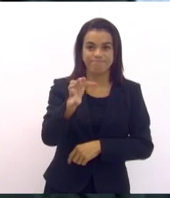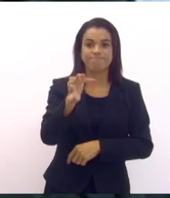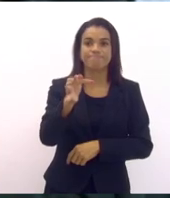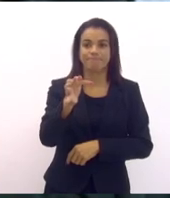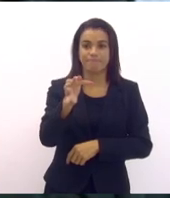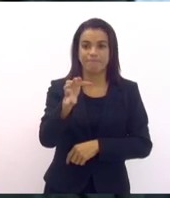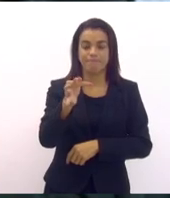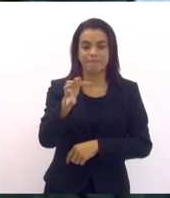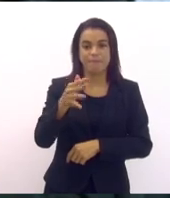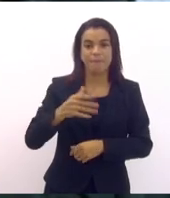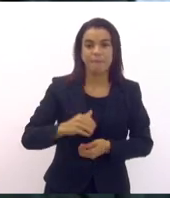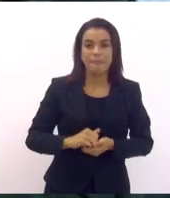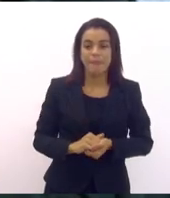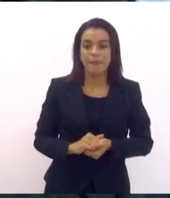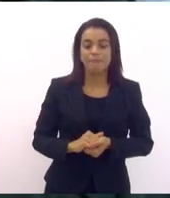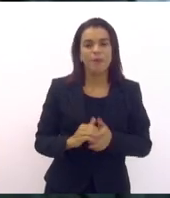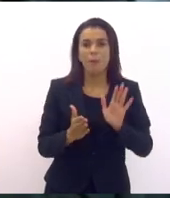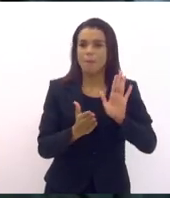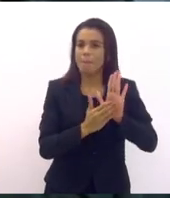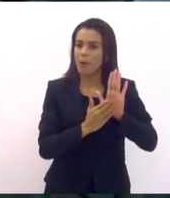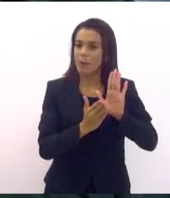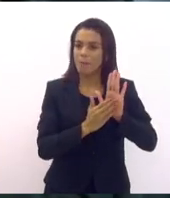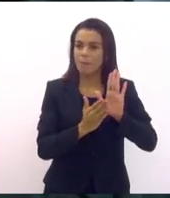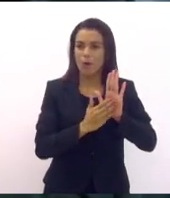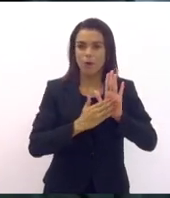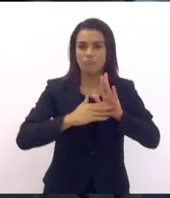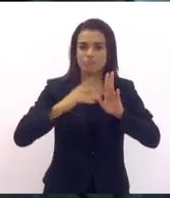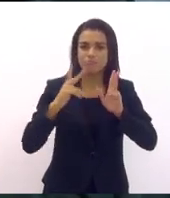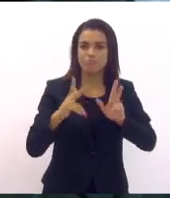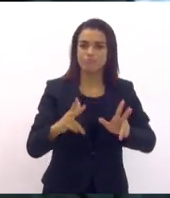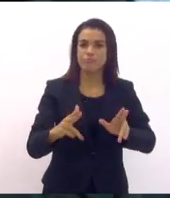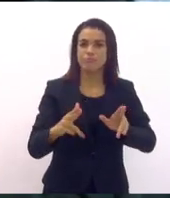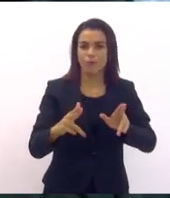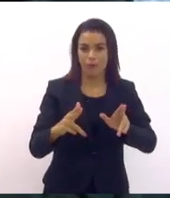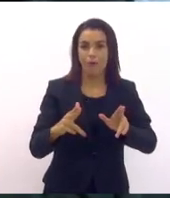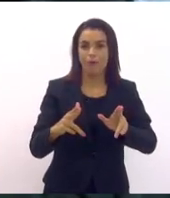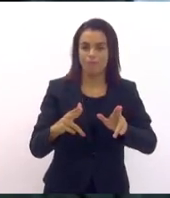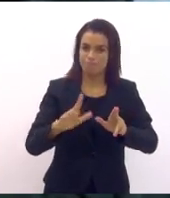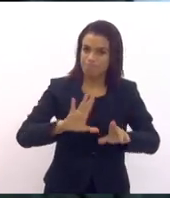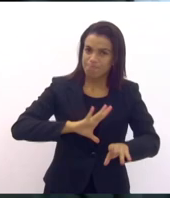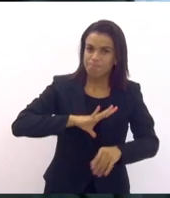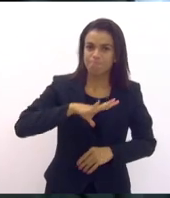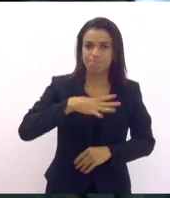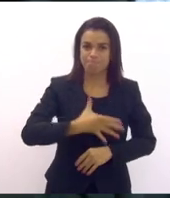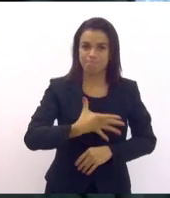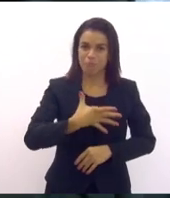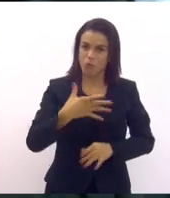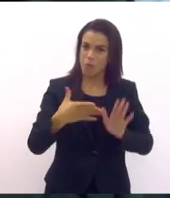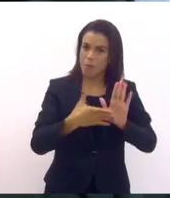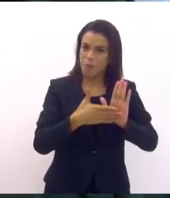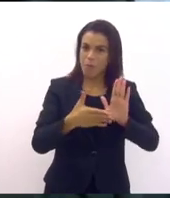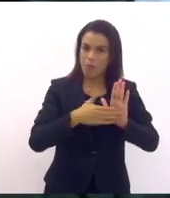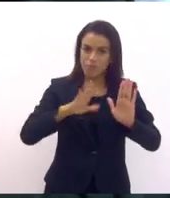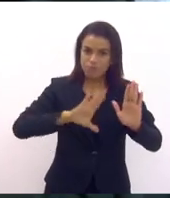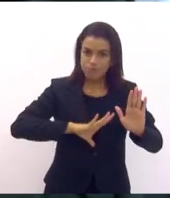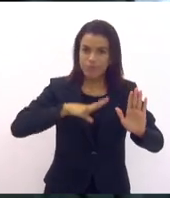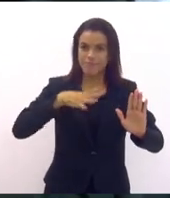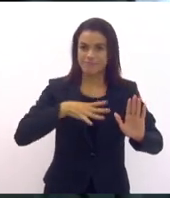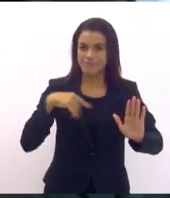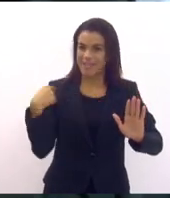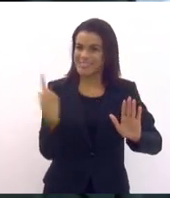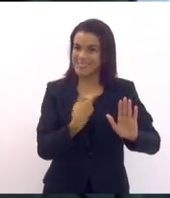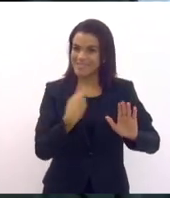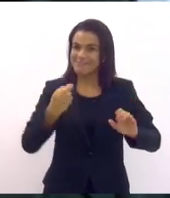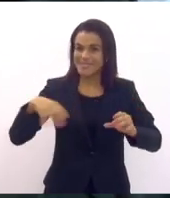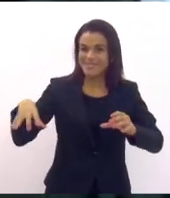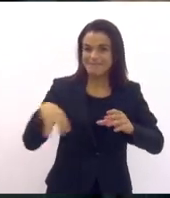é ousada e é uma proposta como essa é uma proposta ousada e todas as propostas ousadas a gente tem que participar de